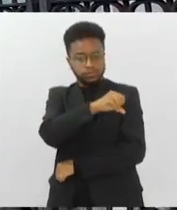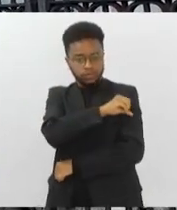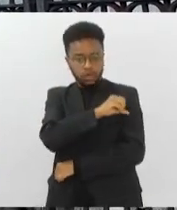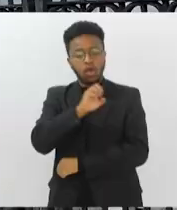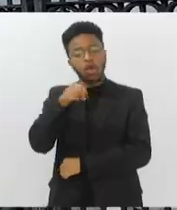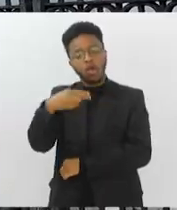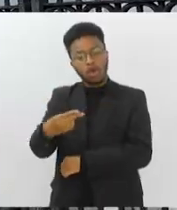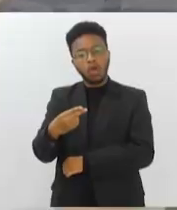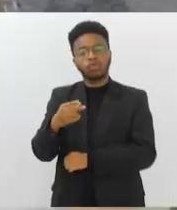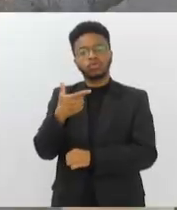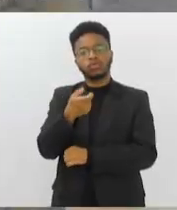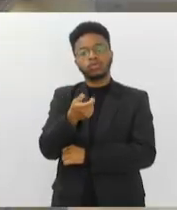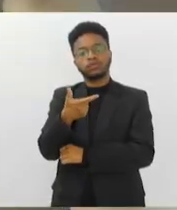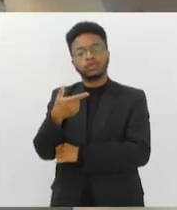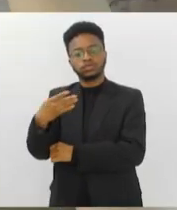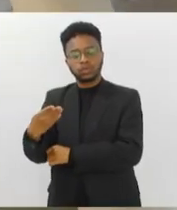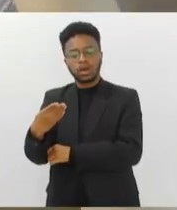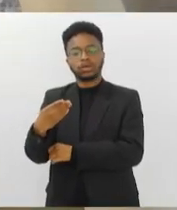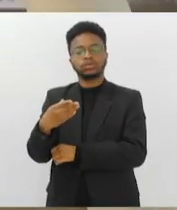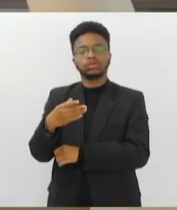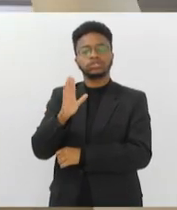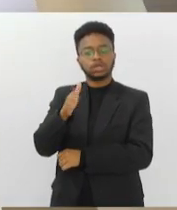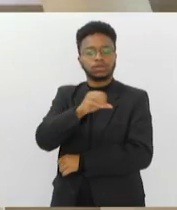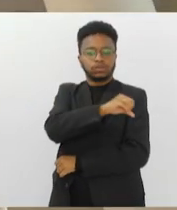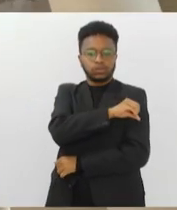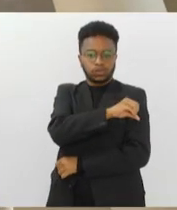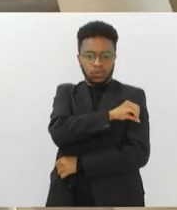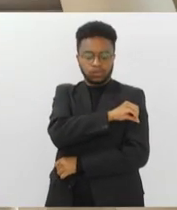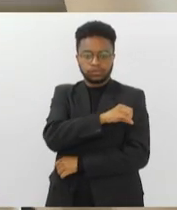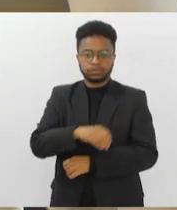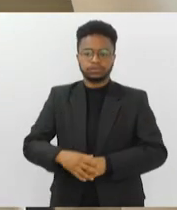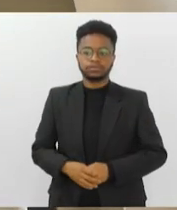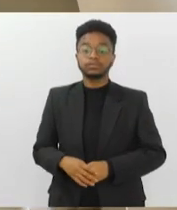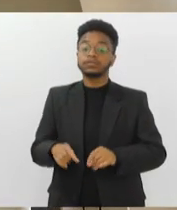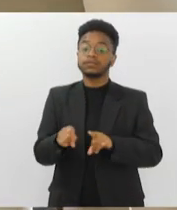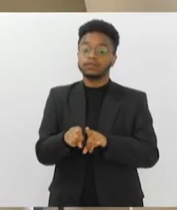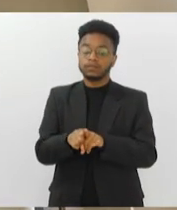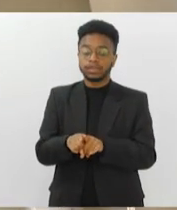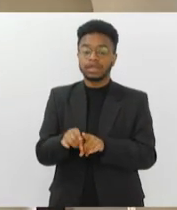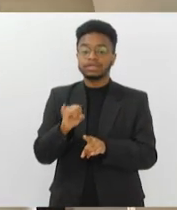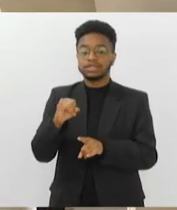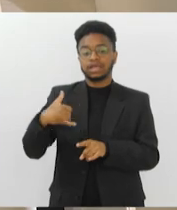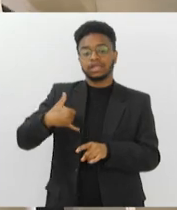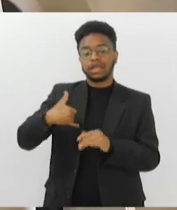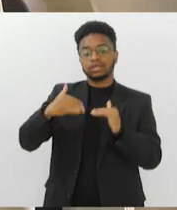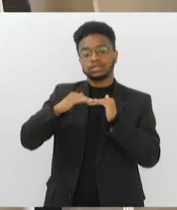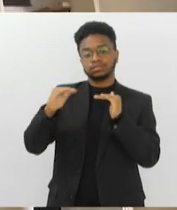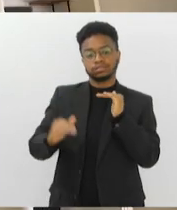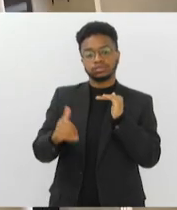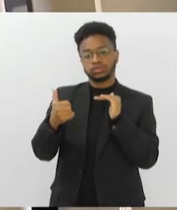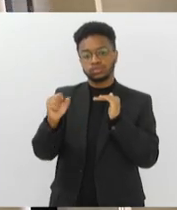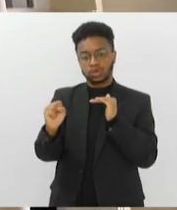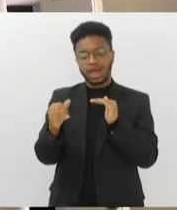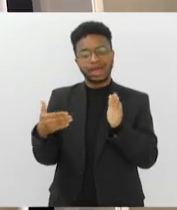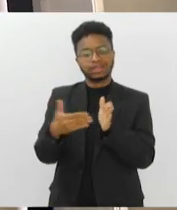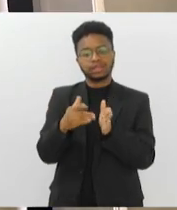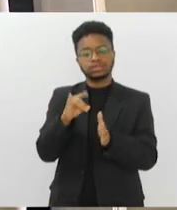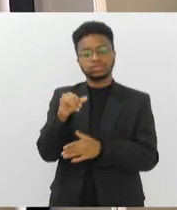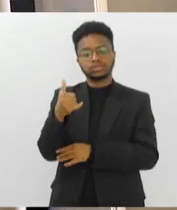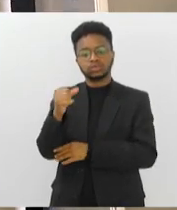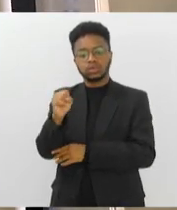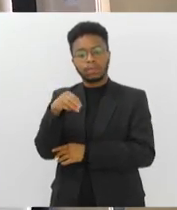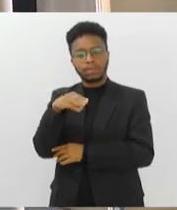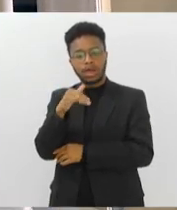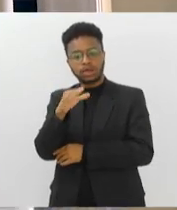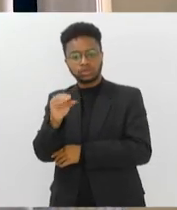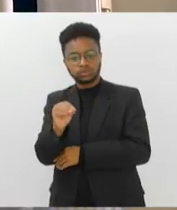cursando, em 2024, o 9º ano deste nível de ensino e que tenha idade inferior a 18 anos até 18 de março